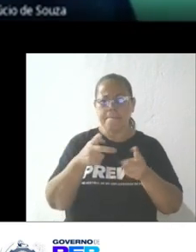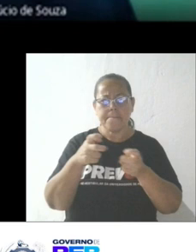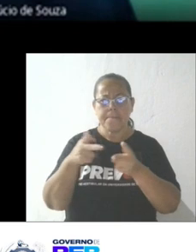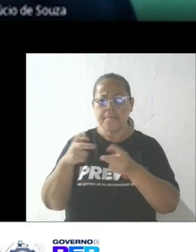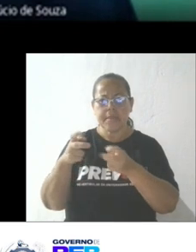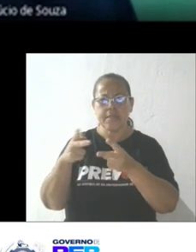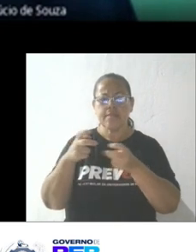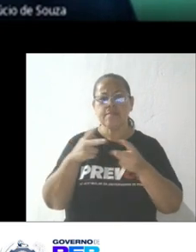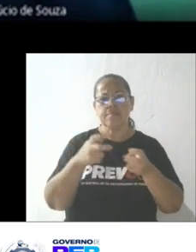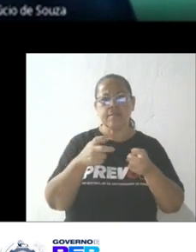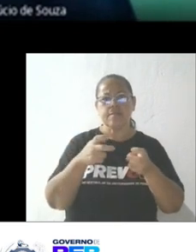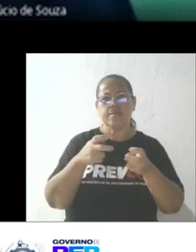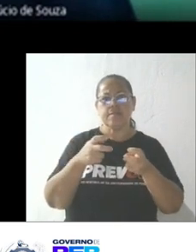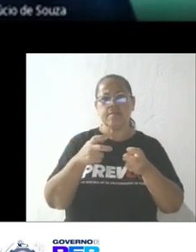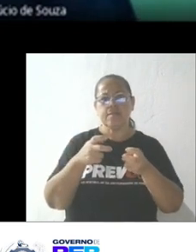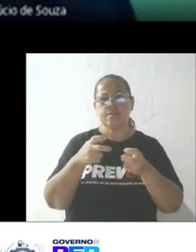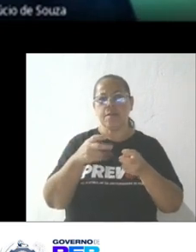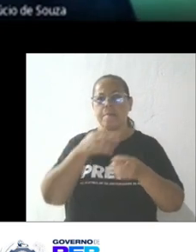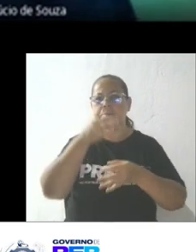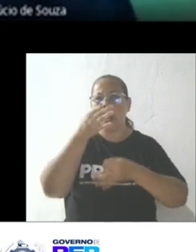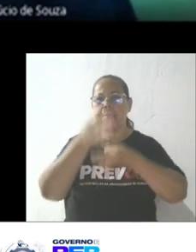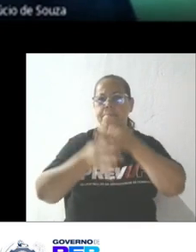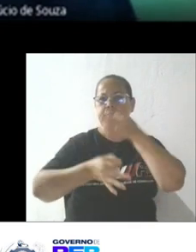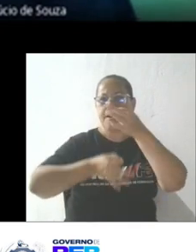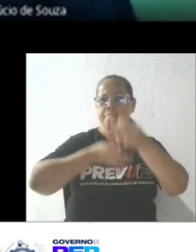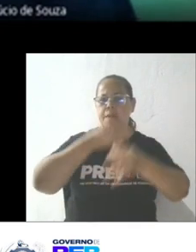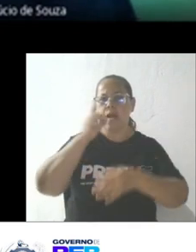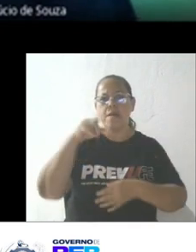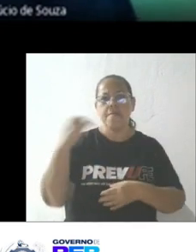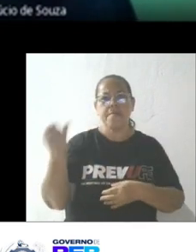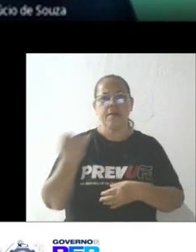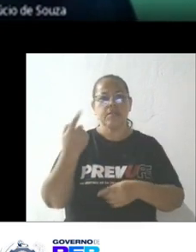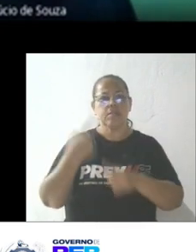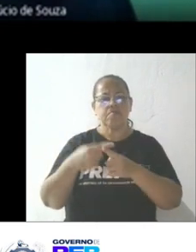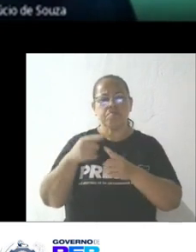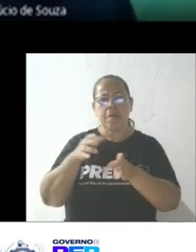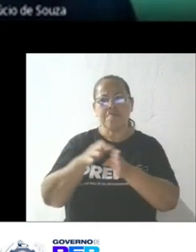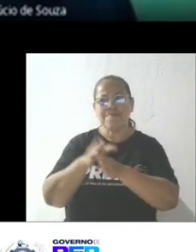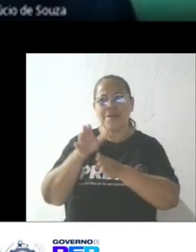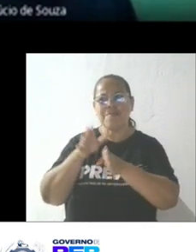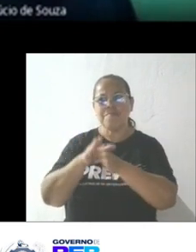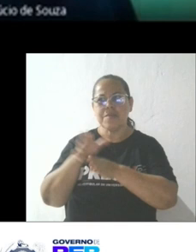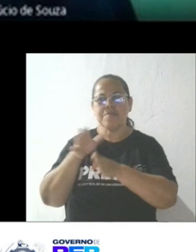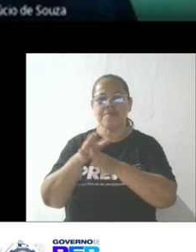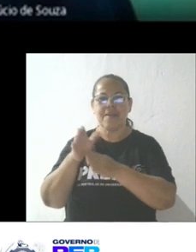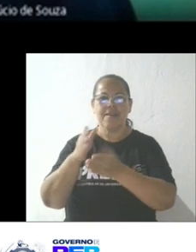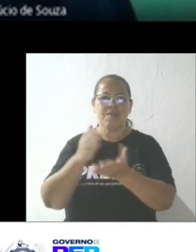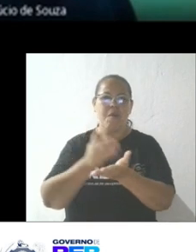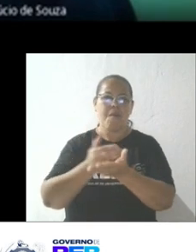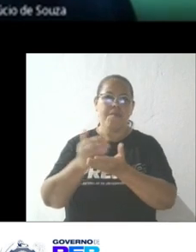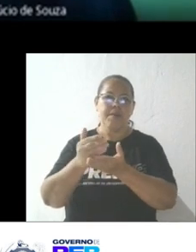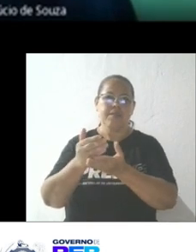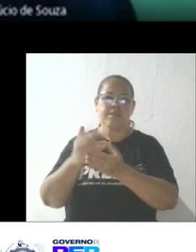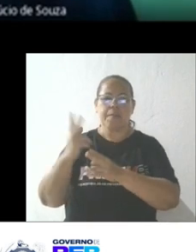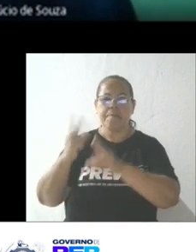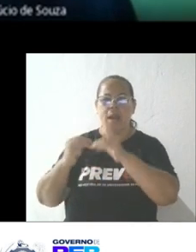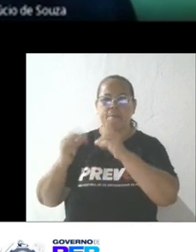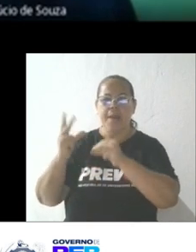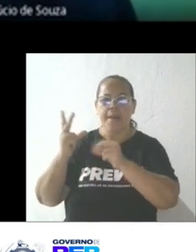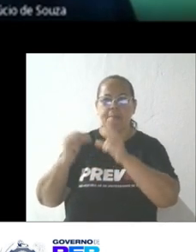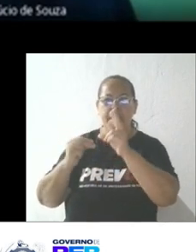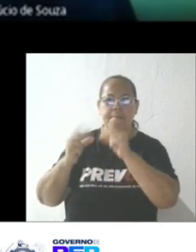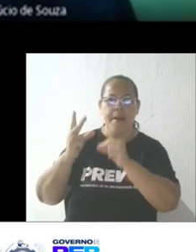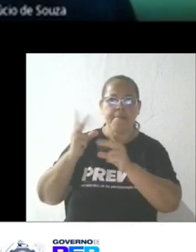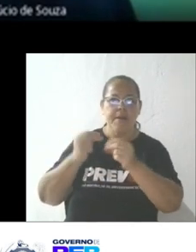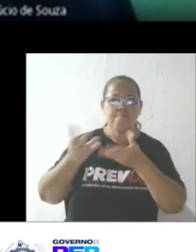arte de argumentação é importante porque o convencimento é feito pelo diálogo pela troca de ideias até chegar ao processo